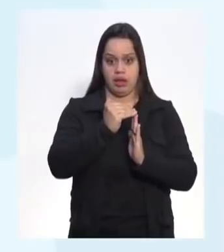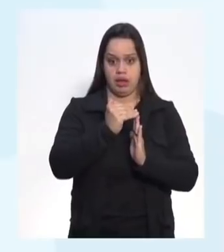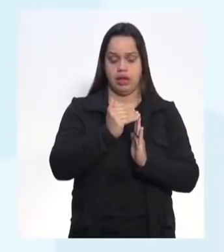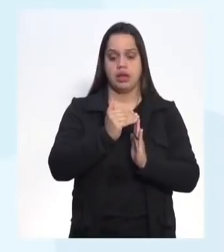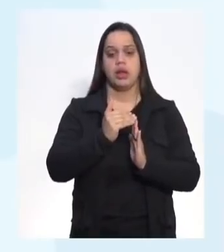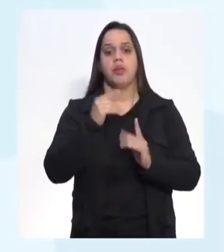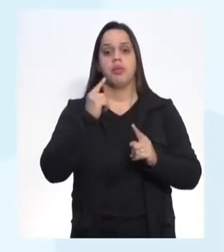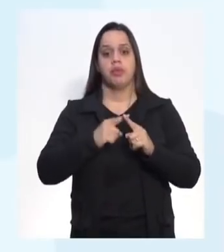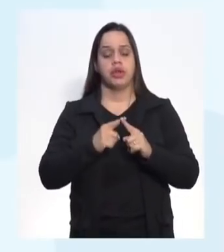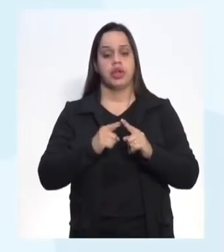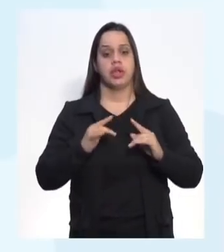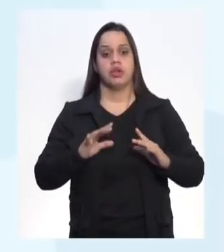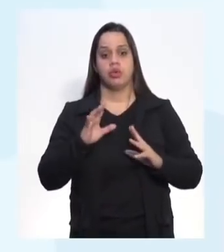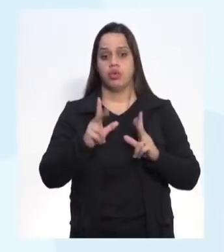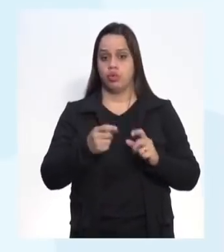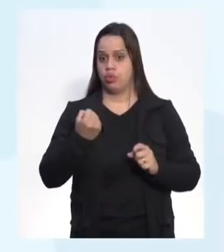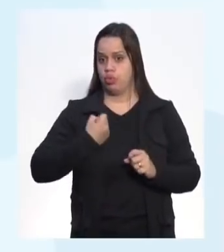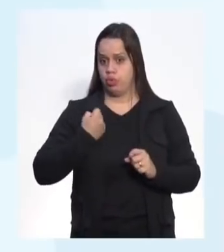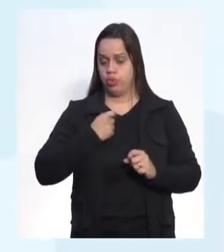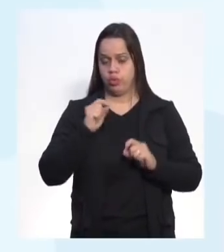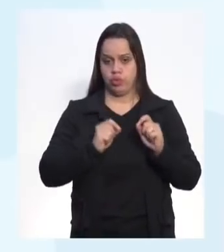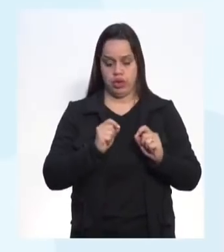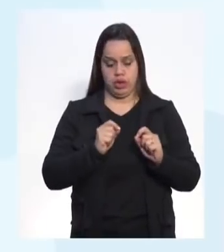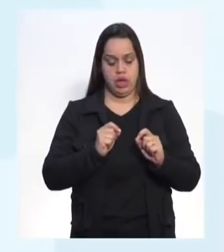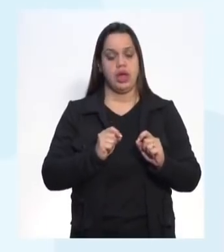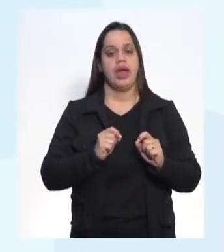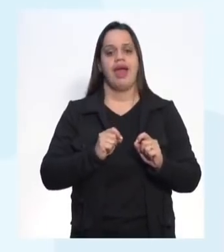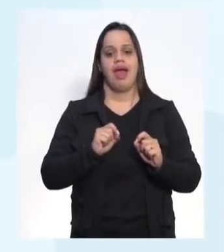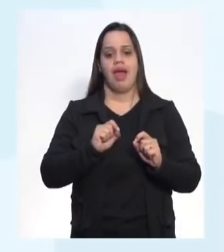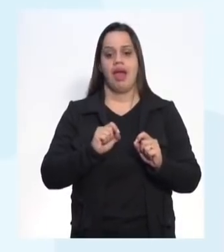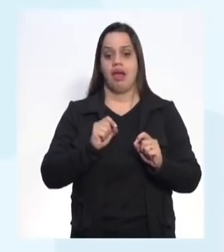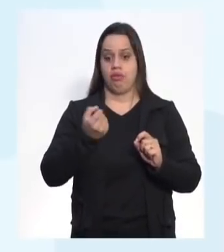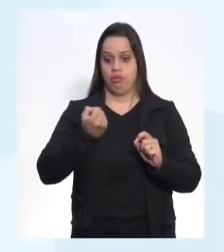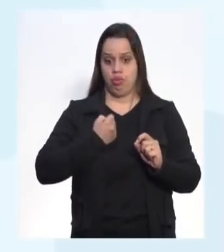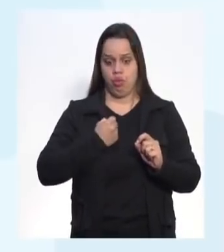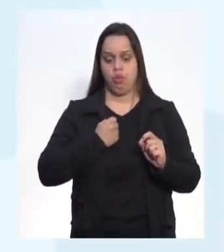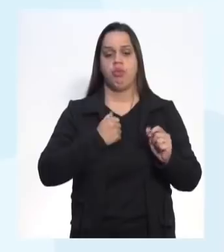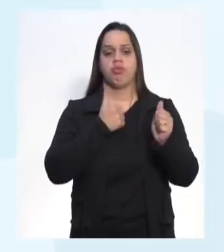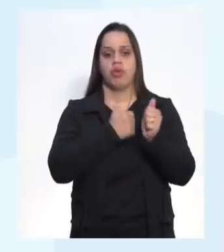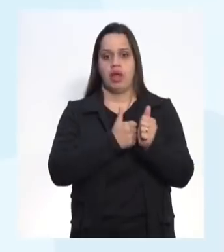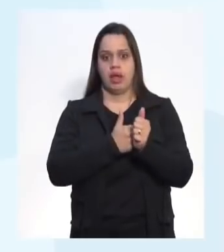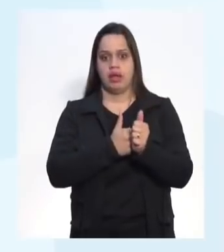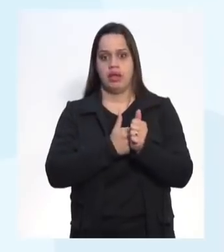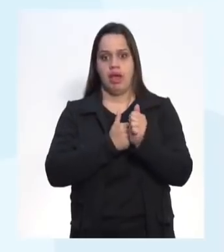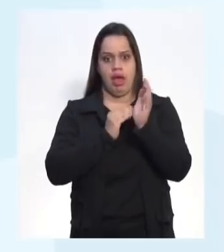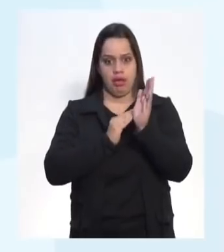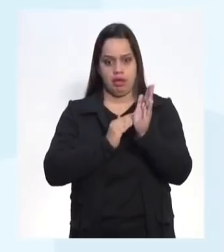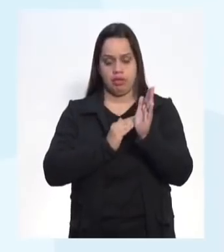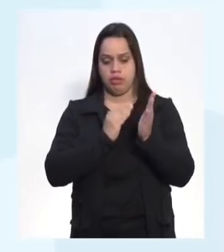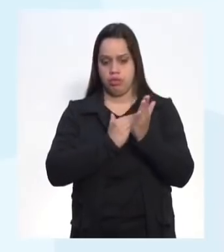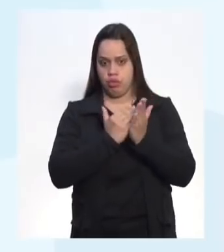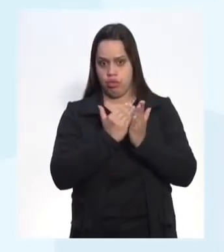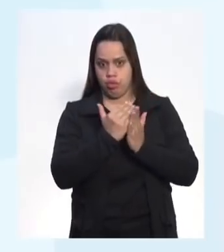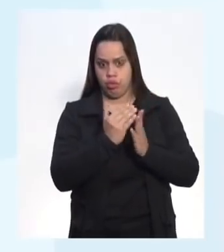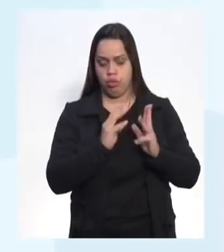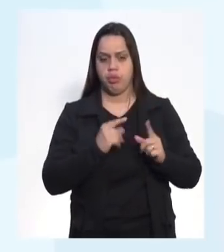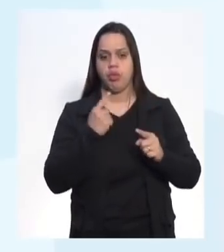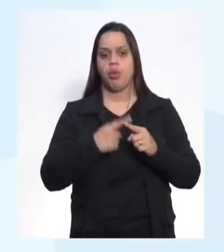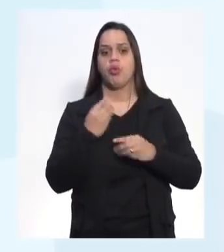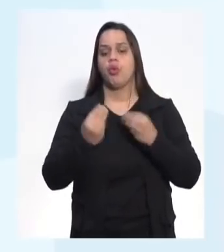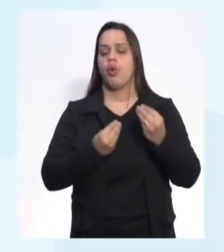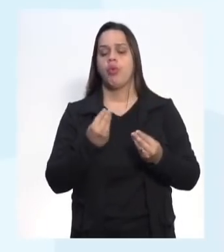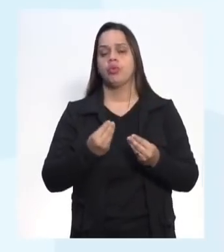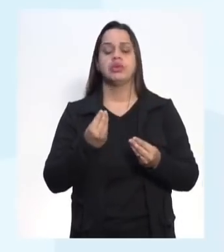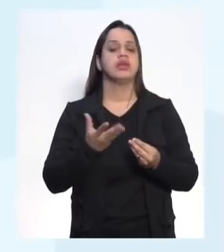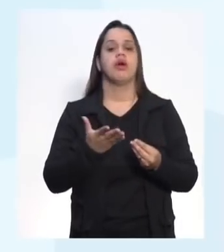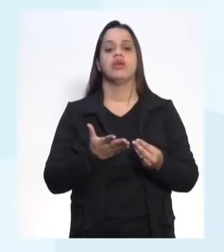de consecutivos, ou seja, um após o outro, né? Um próximo do outro. Quando estão um após o outro